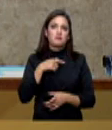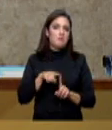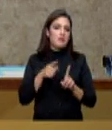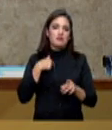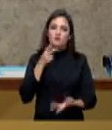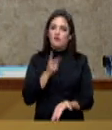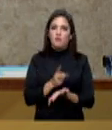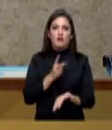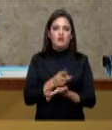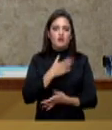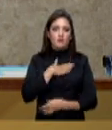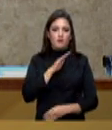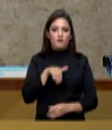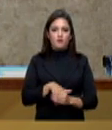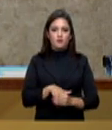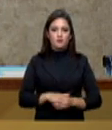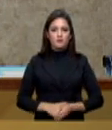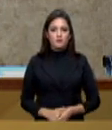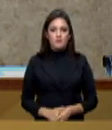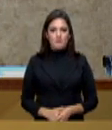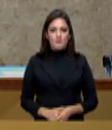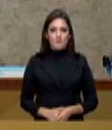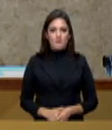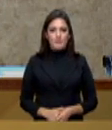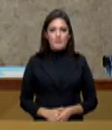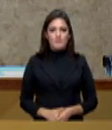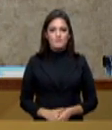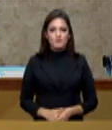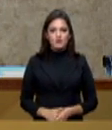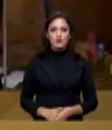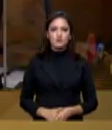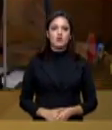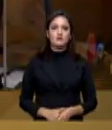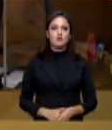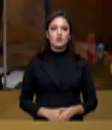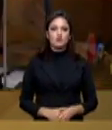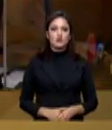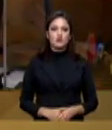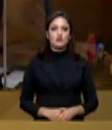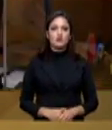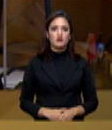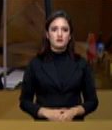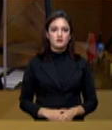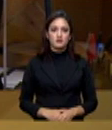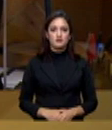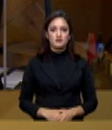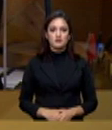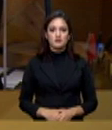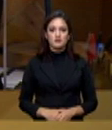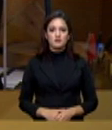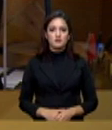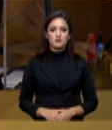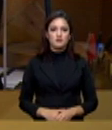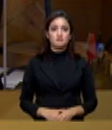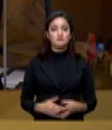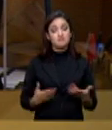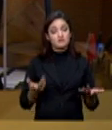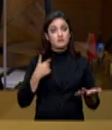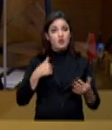o voto que já preferia Presidente Eu também gostaria de fazer alguma